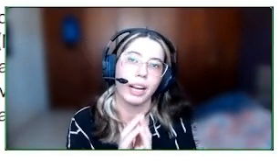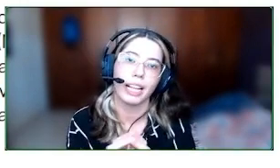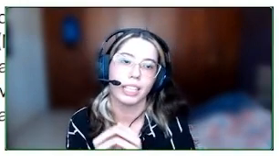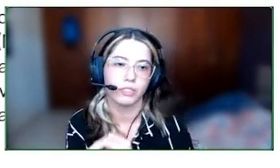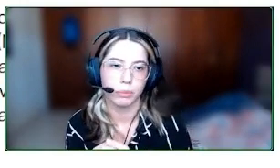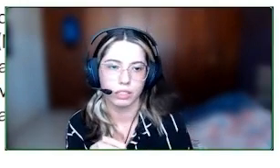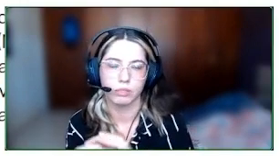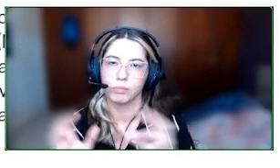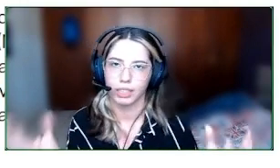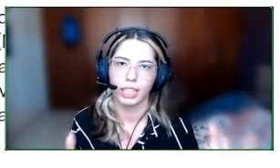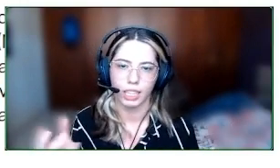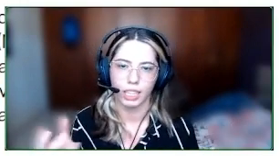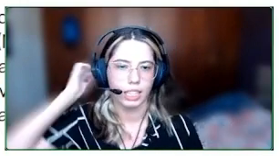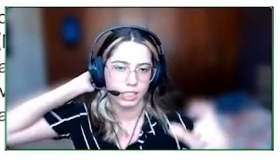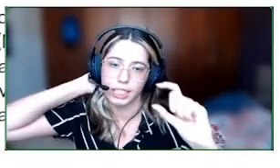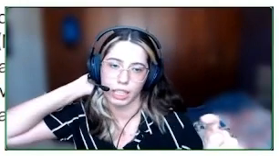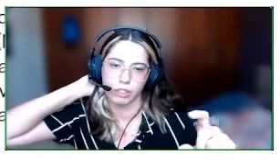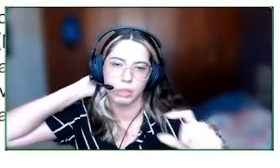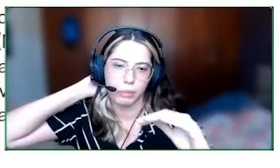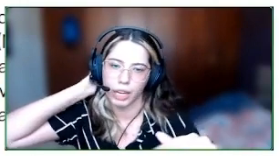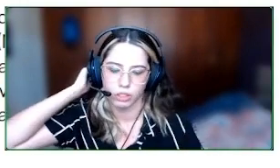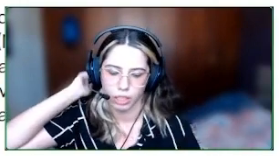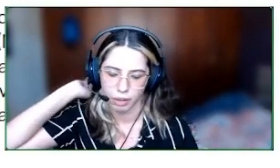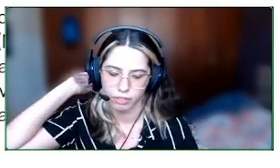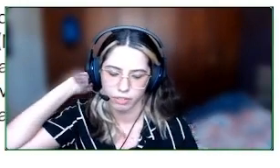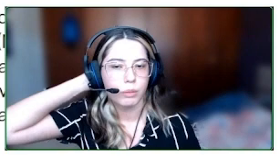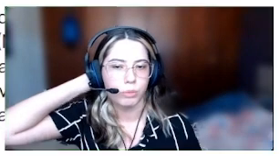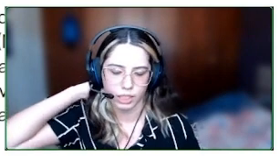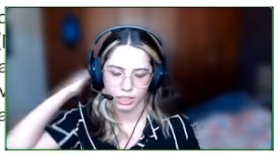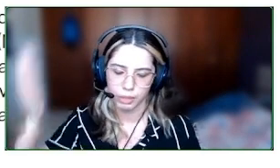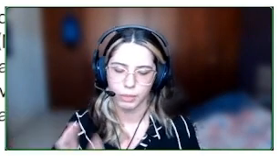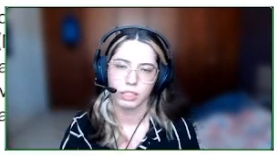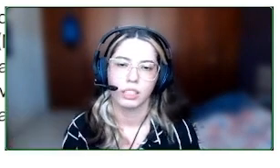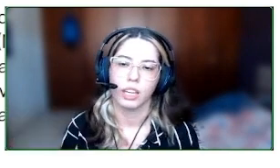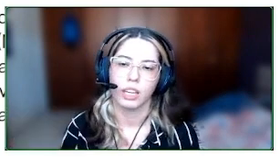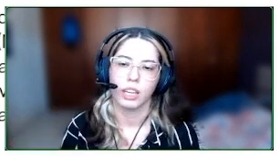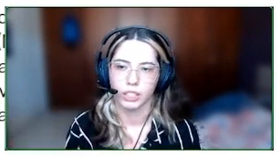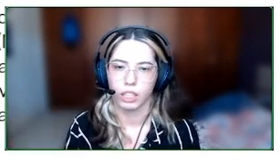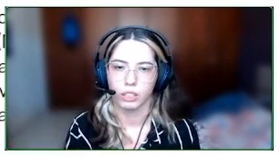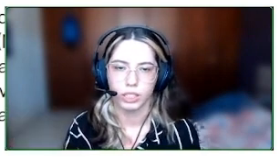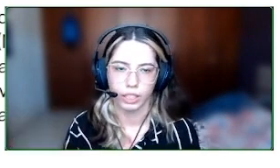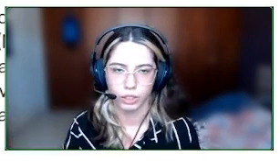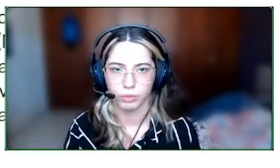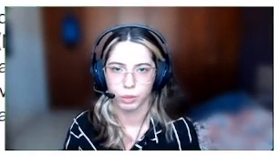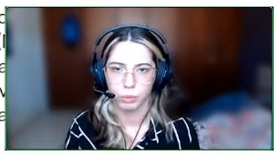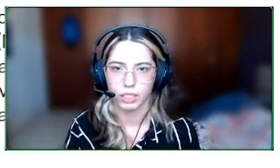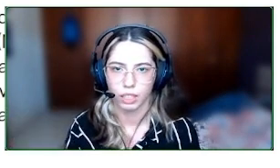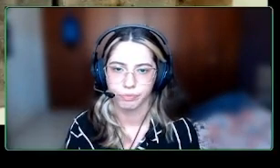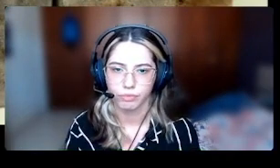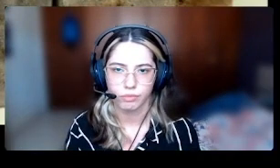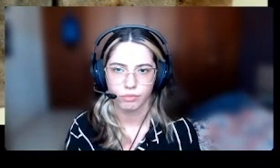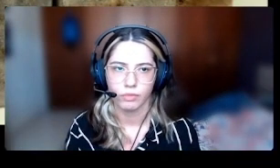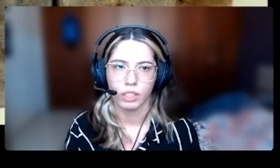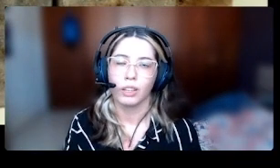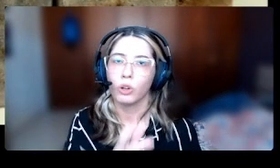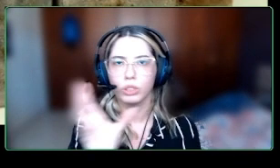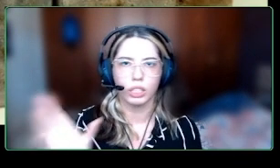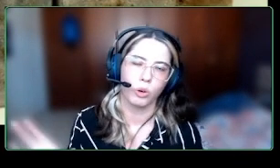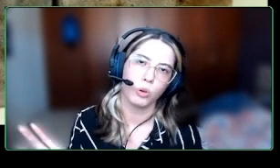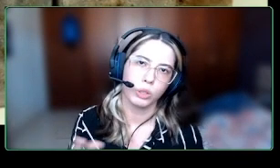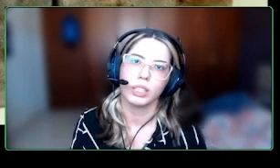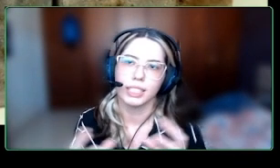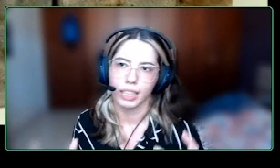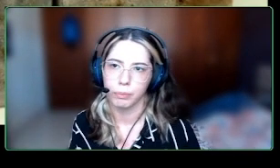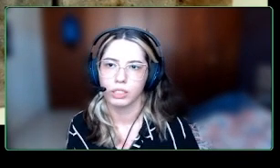tração paralela das fibras para testar essa resistência, e daí tem a fórmula também embaixo, que não dá para ver por conta das câmeras, mas a gente vai deixar no slide disponibilizado.